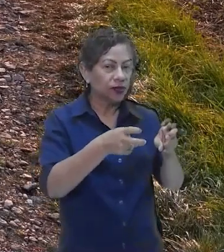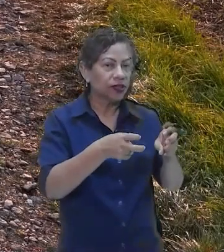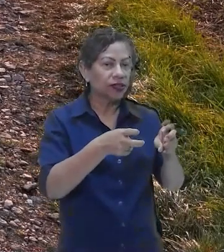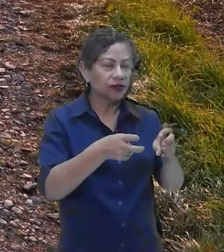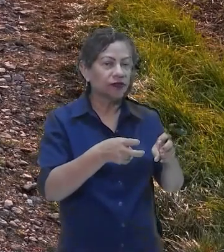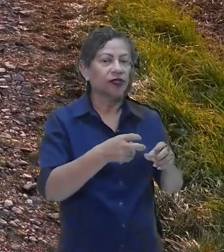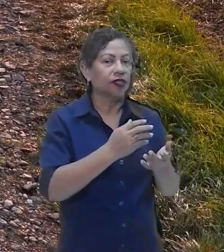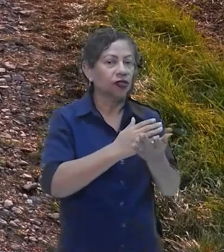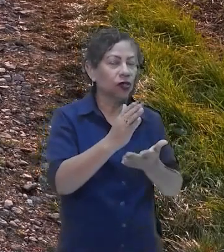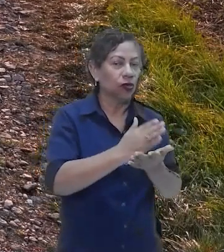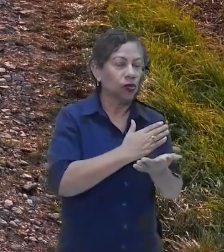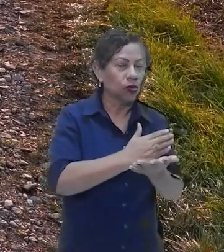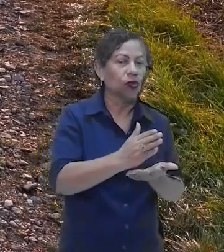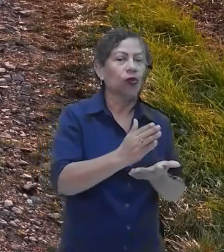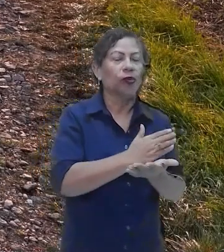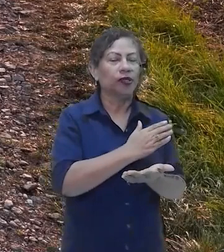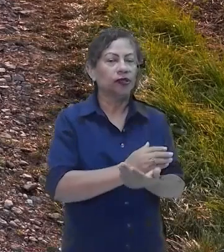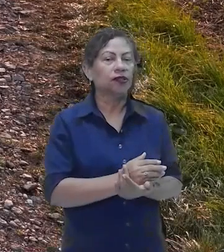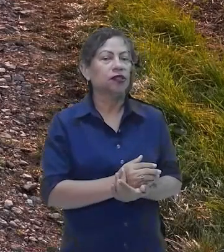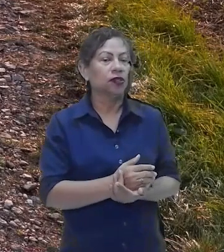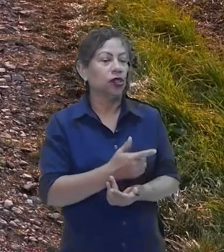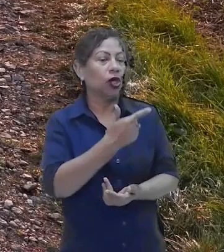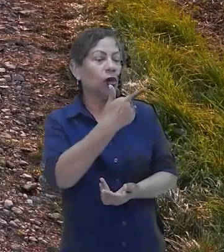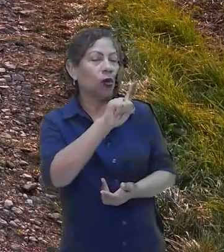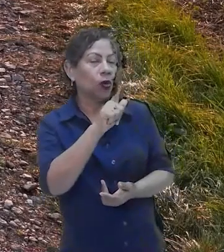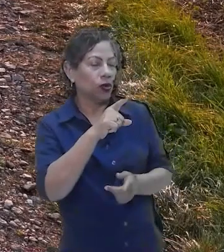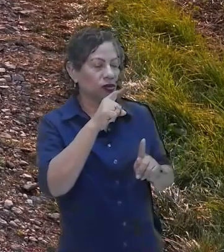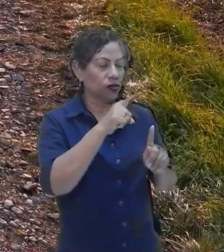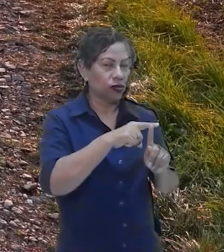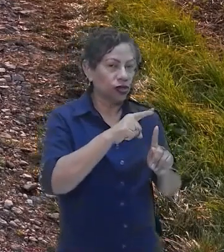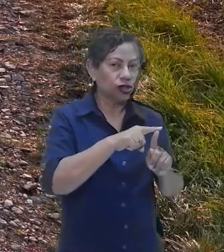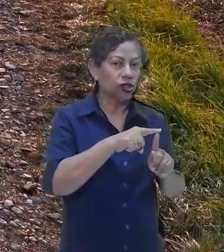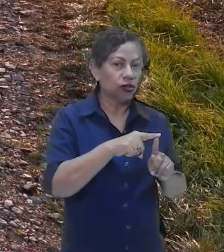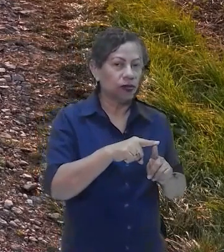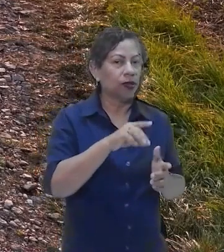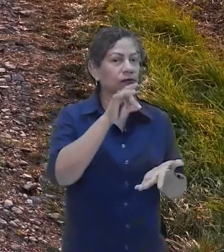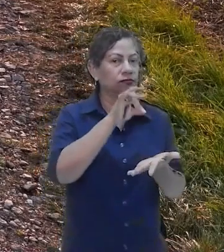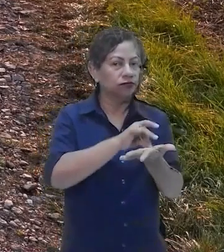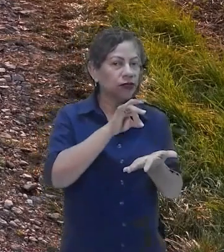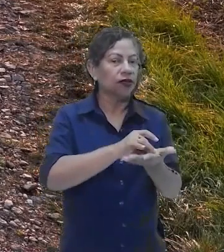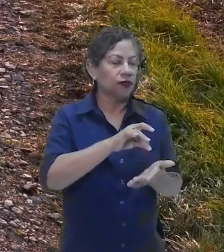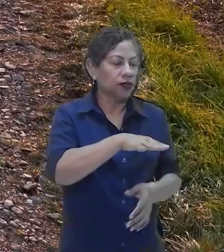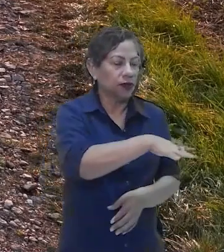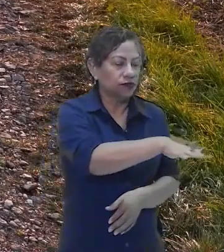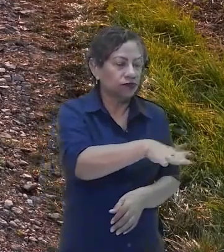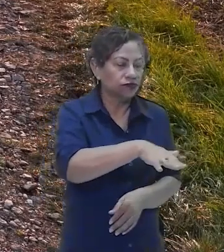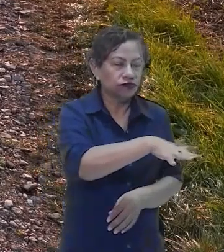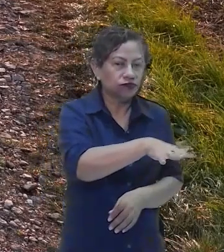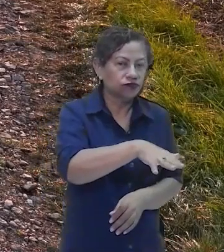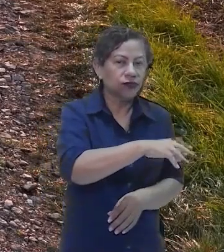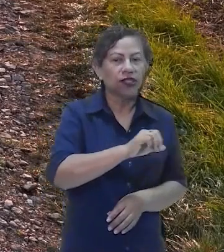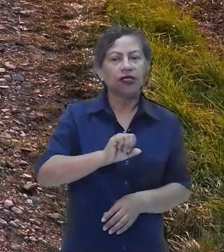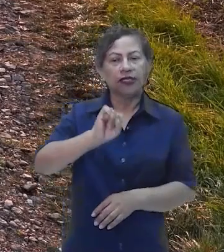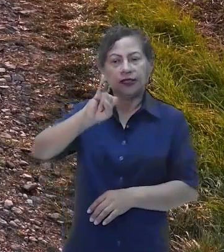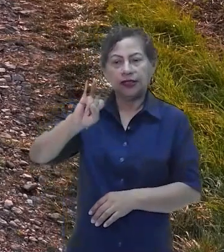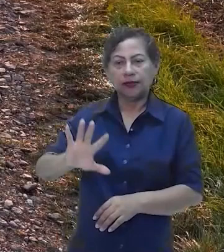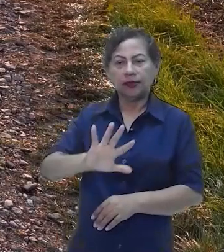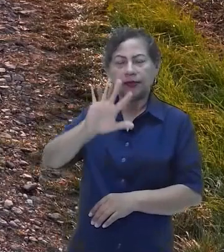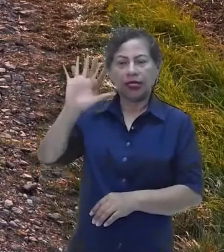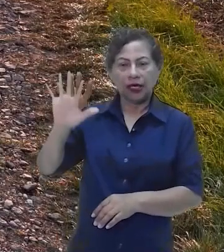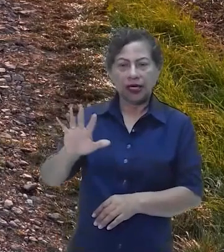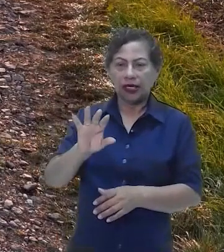essa, tudo bem, mais mecanizadas, mas no geral é esse espaço aqui, é essa paisagem aqui que caracteriza o espaço